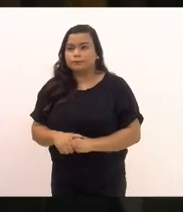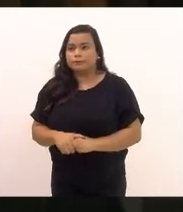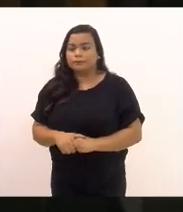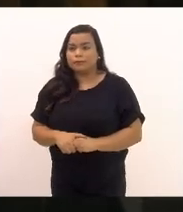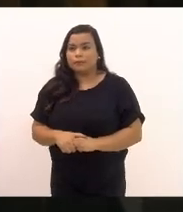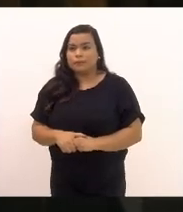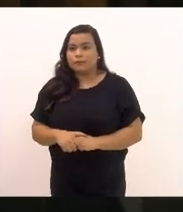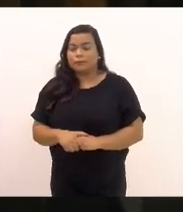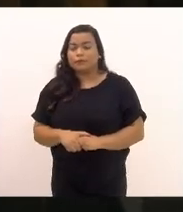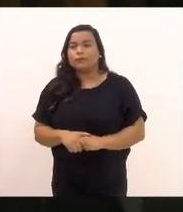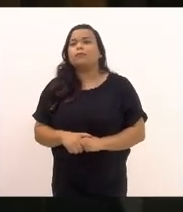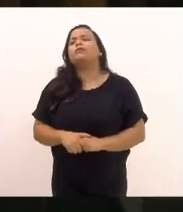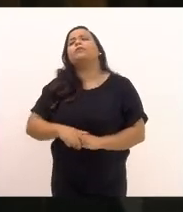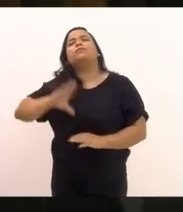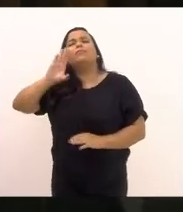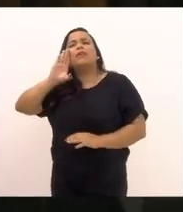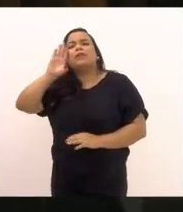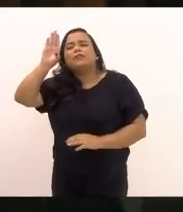Principalmente